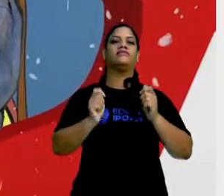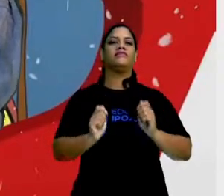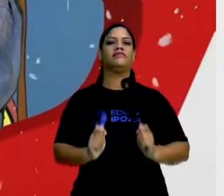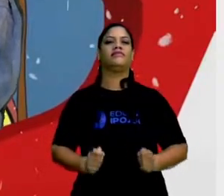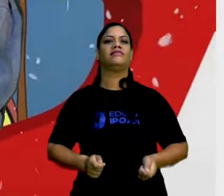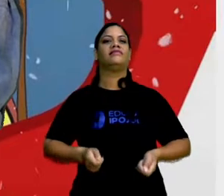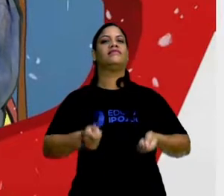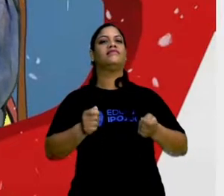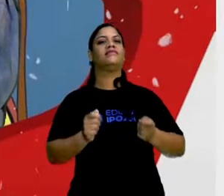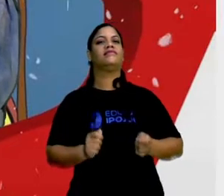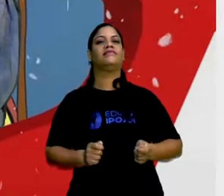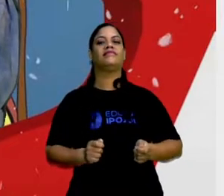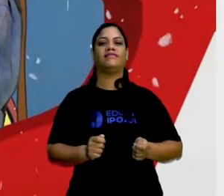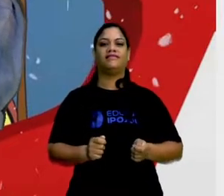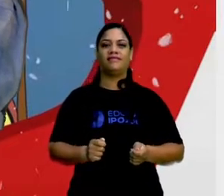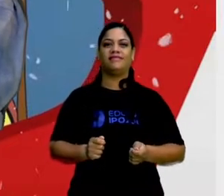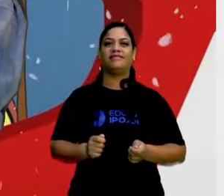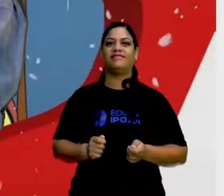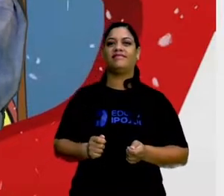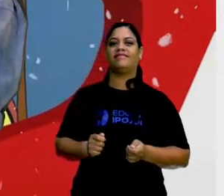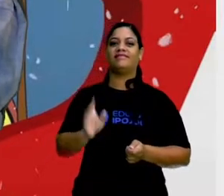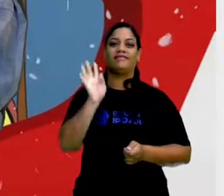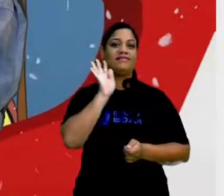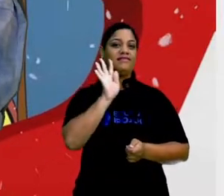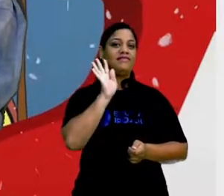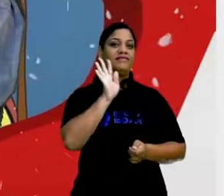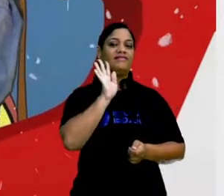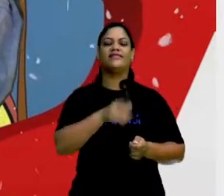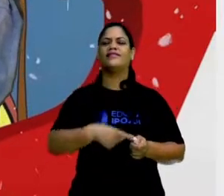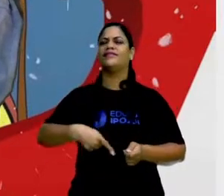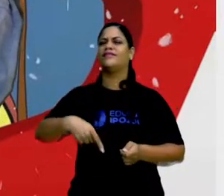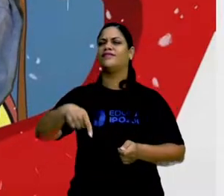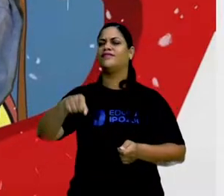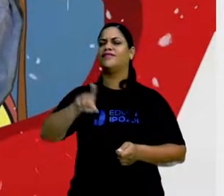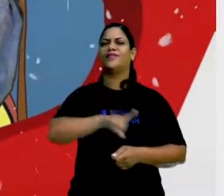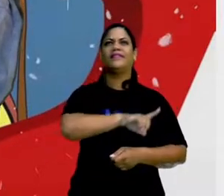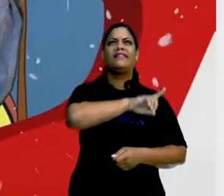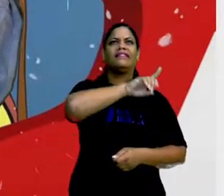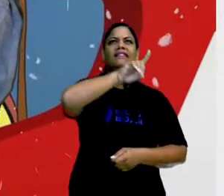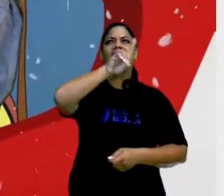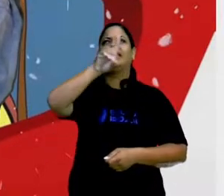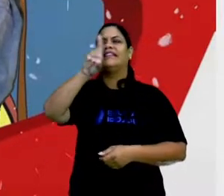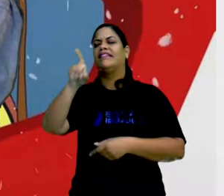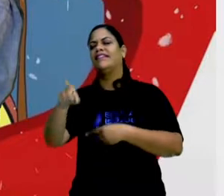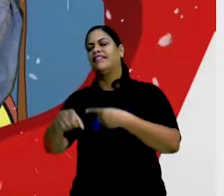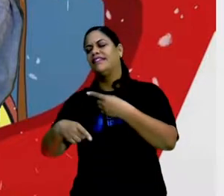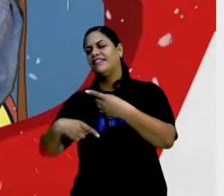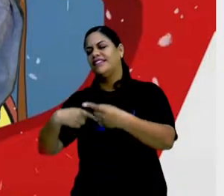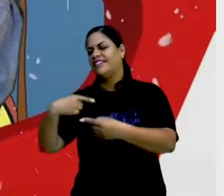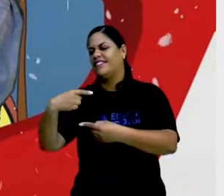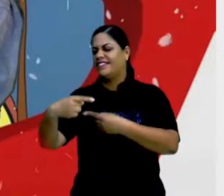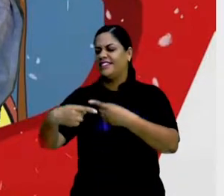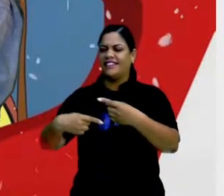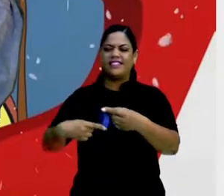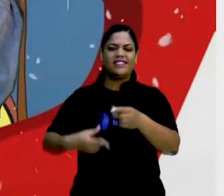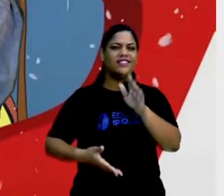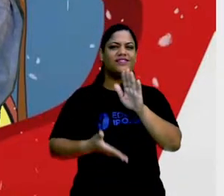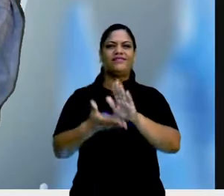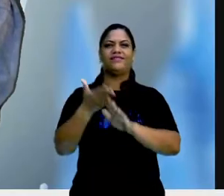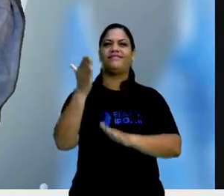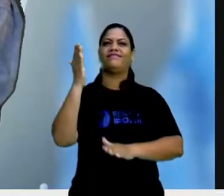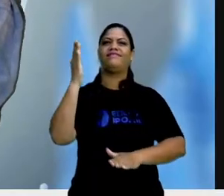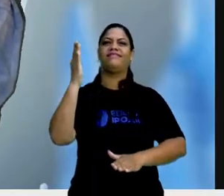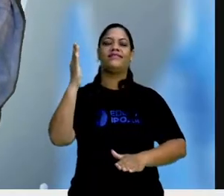Crianças. Eita! Ó. E foram dias de viagens. Dias